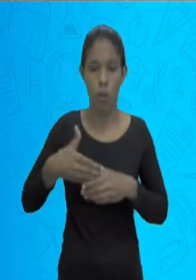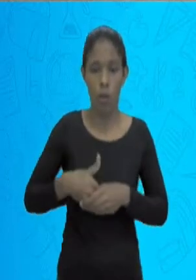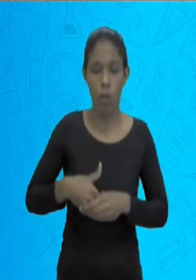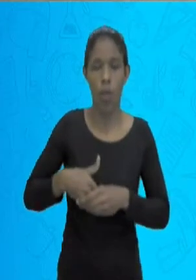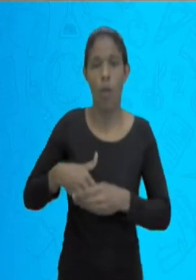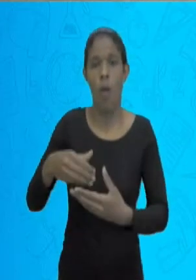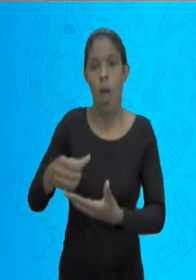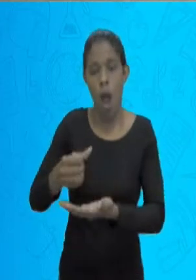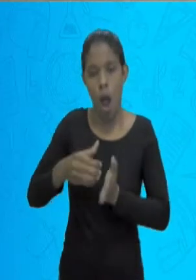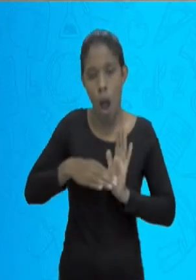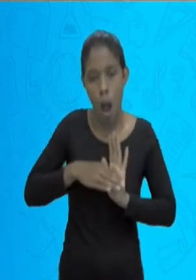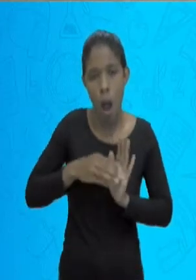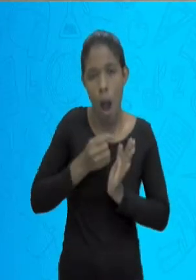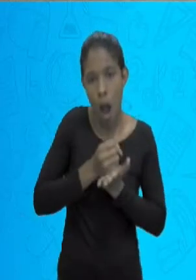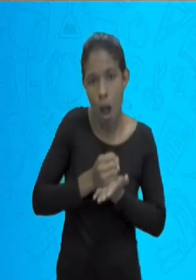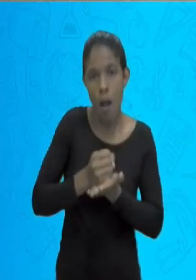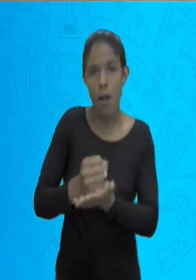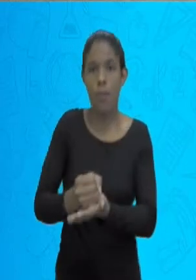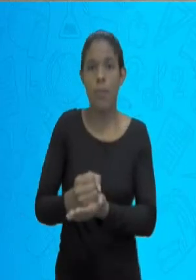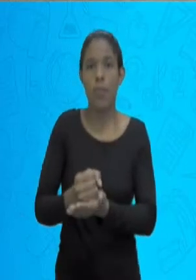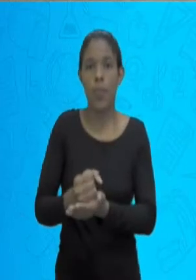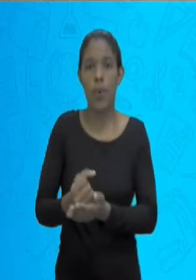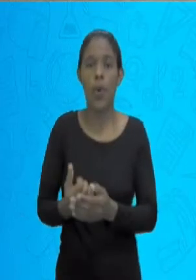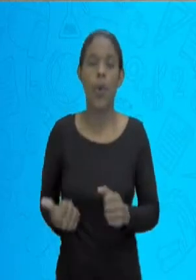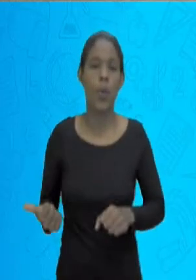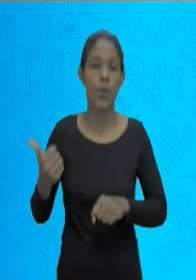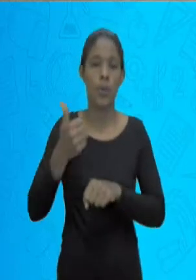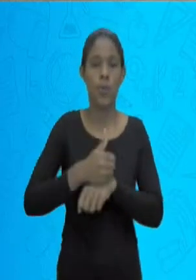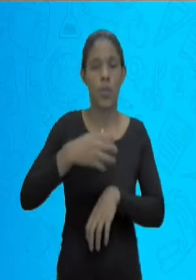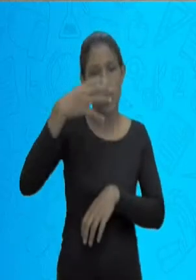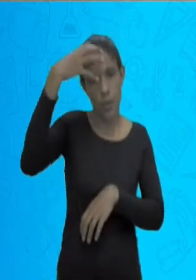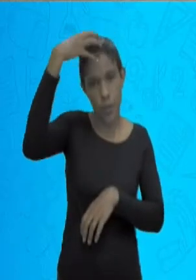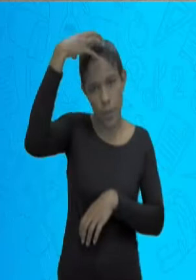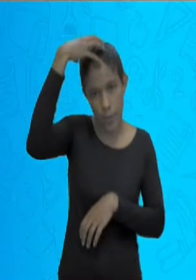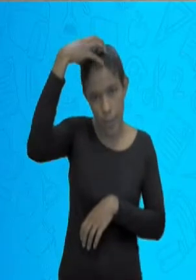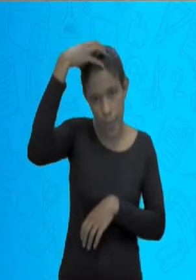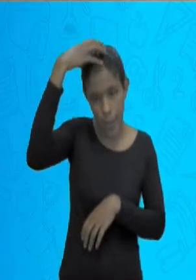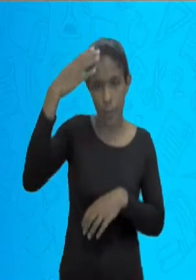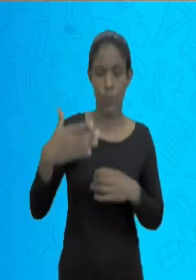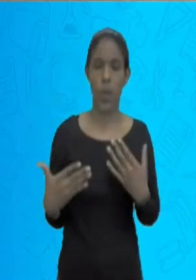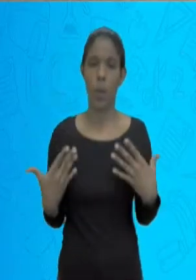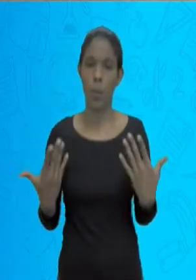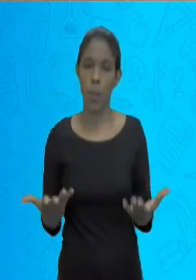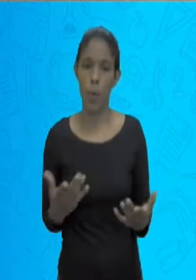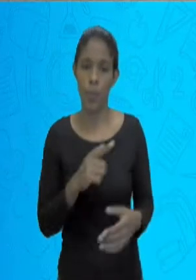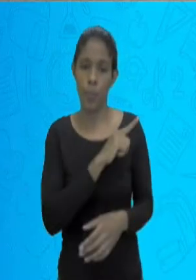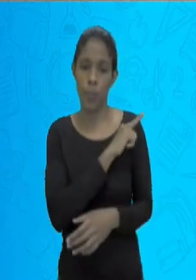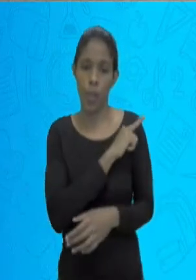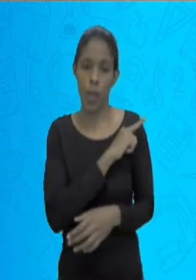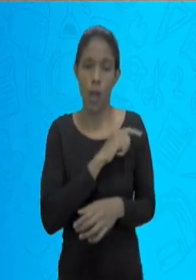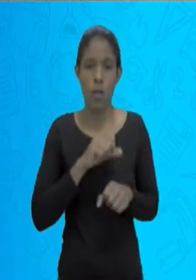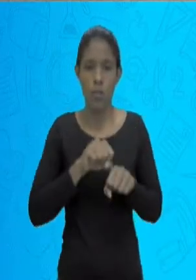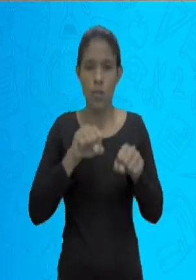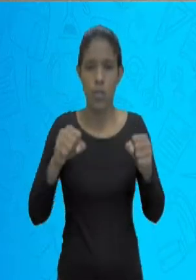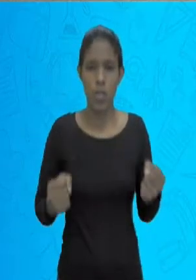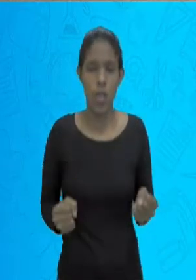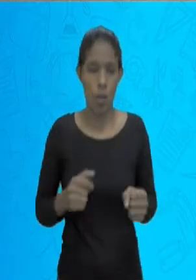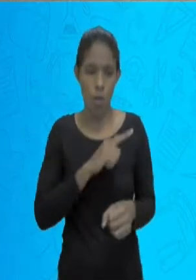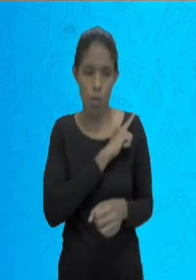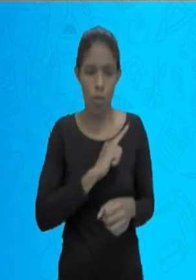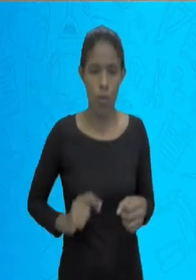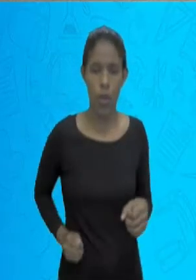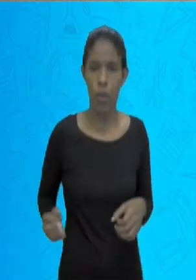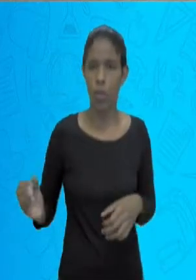que controlava seu país. Com base neste novo sistema de governo, Napoleão